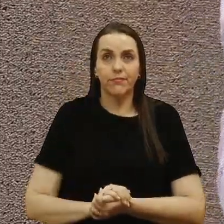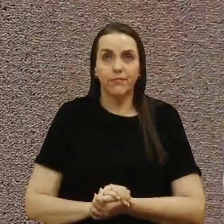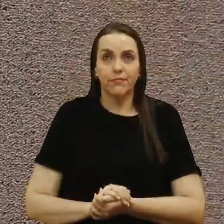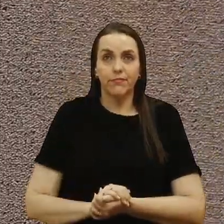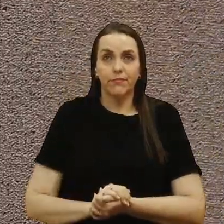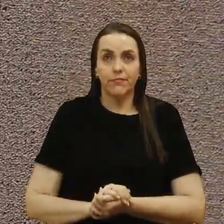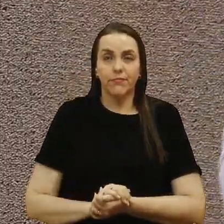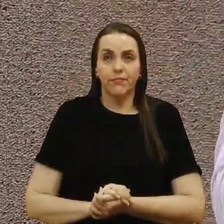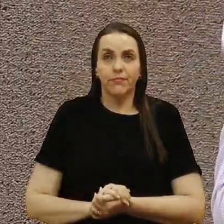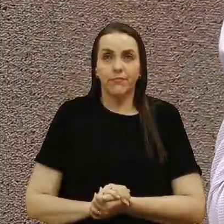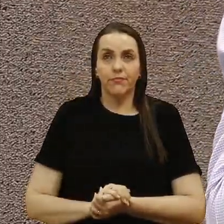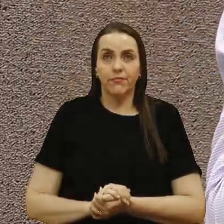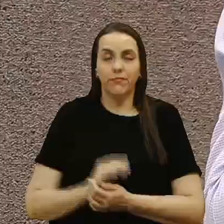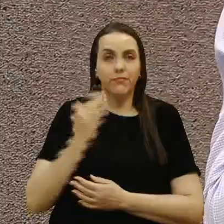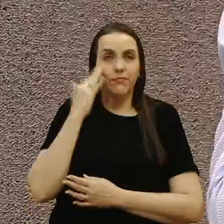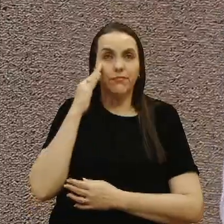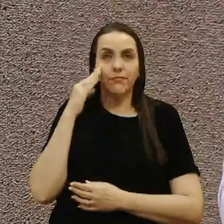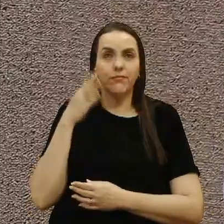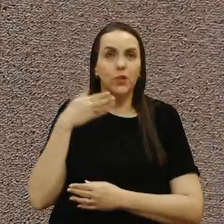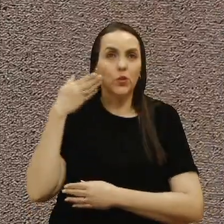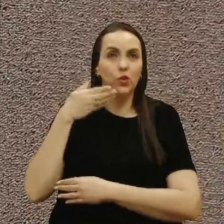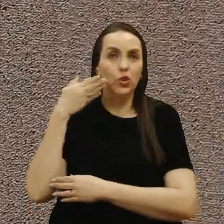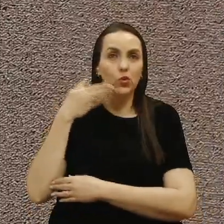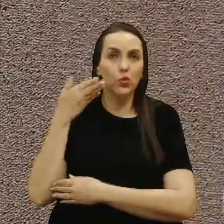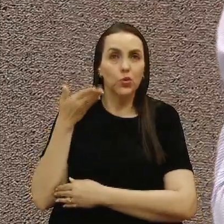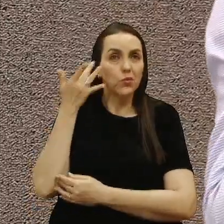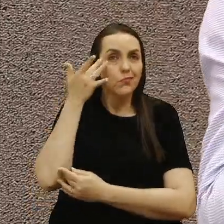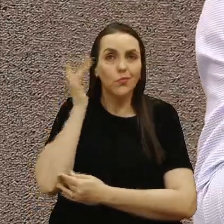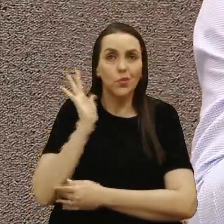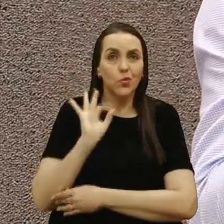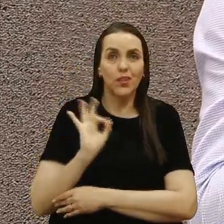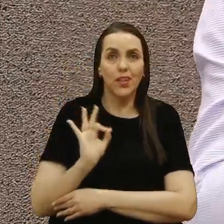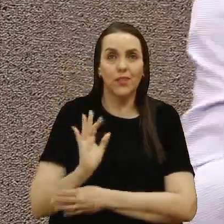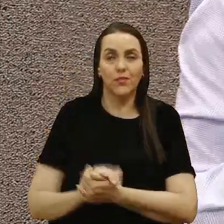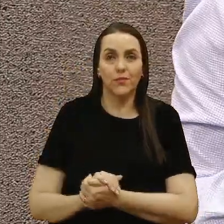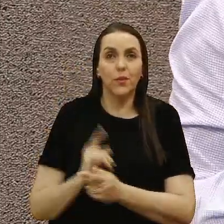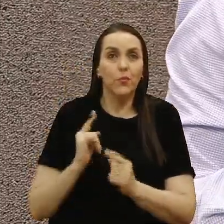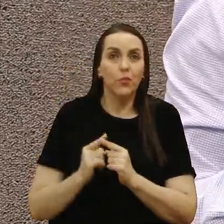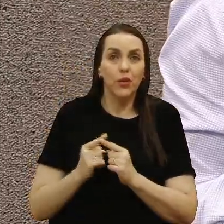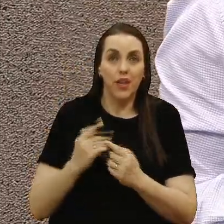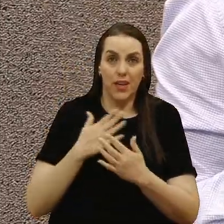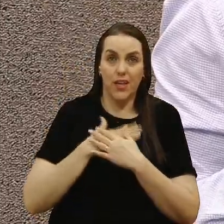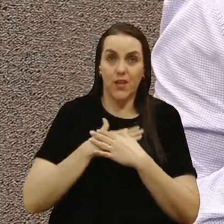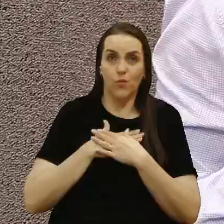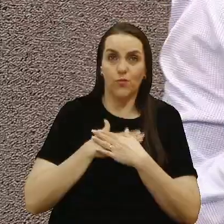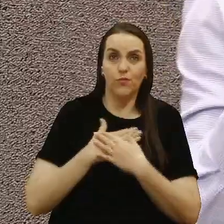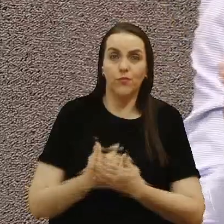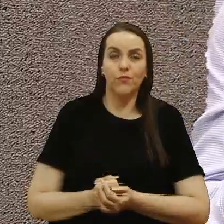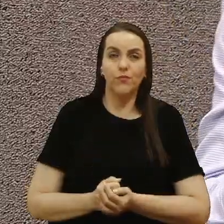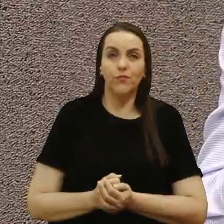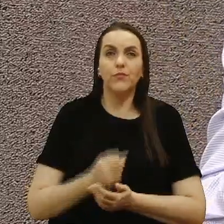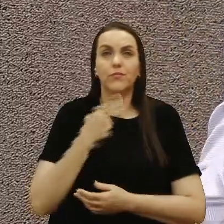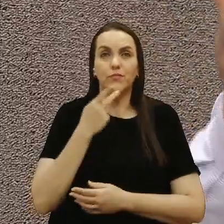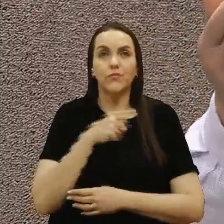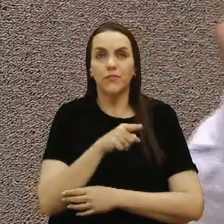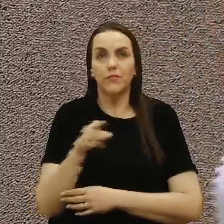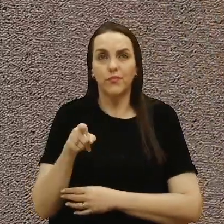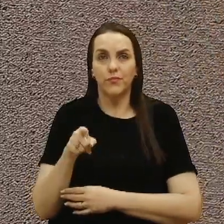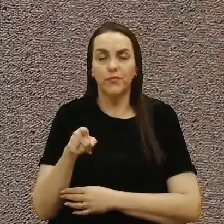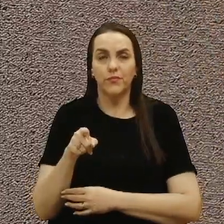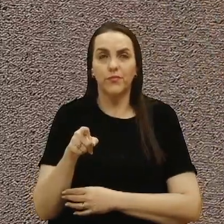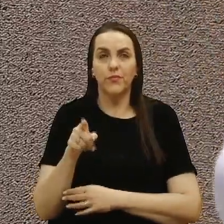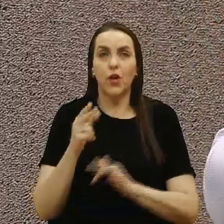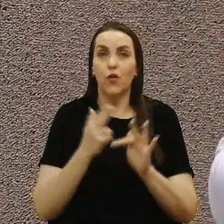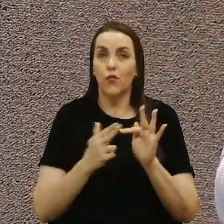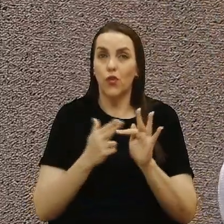não entendo esse discurso. Sinceramente, eu não entendo esse discurso. Porque eu digo para vocês, dos